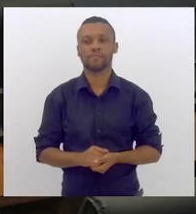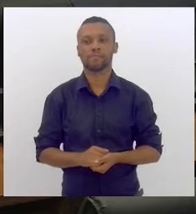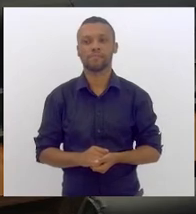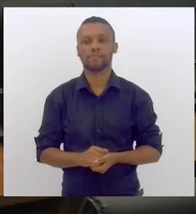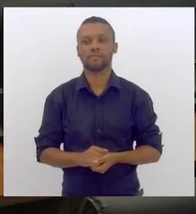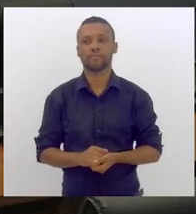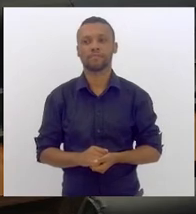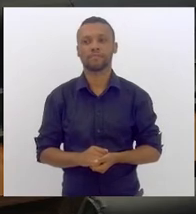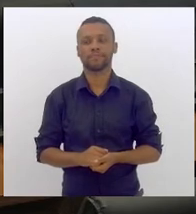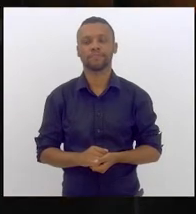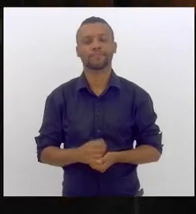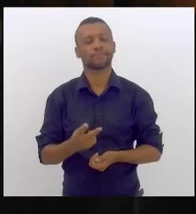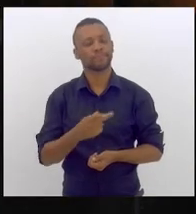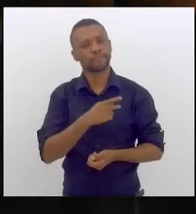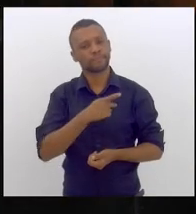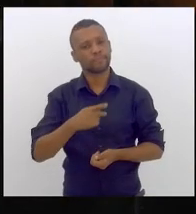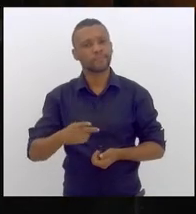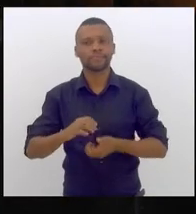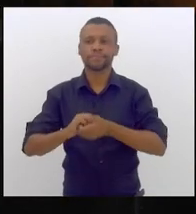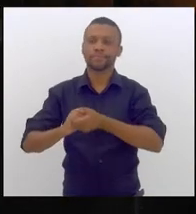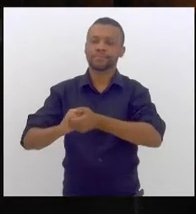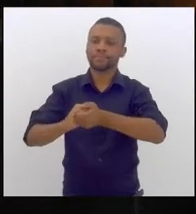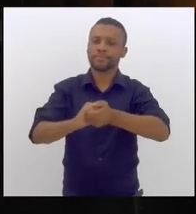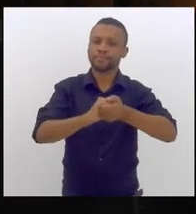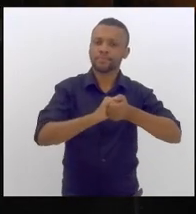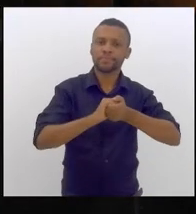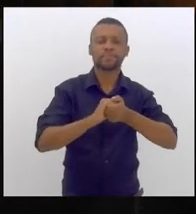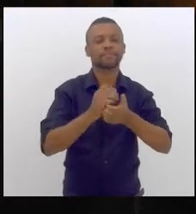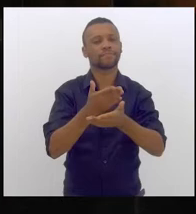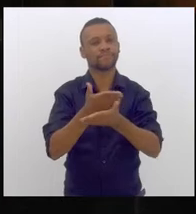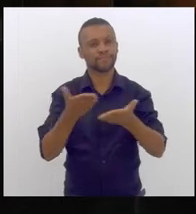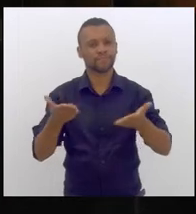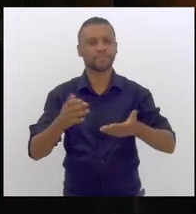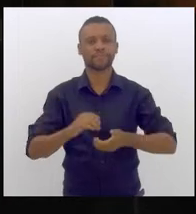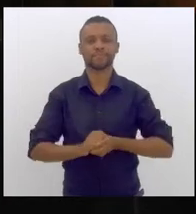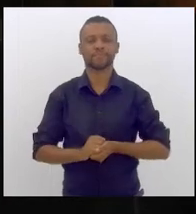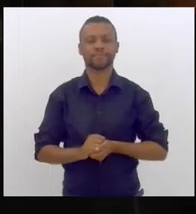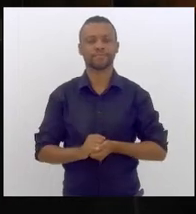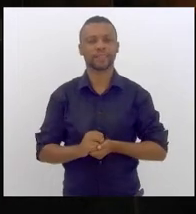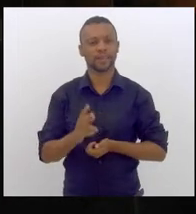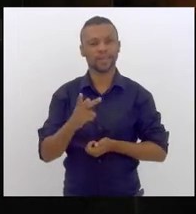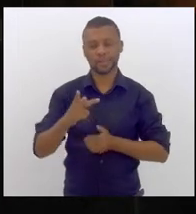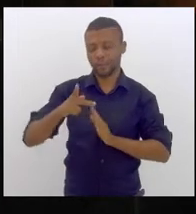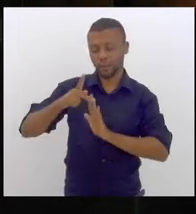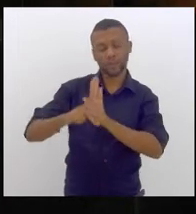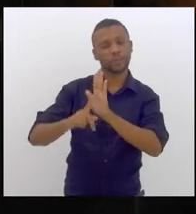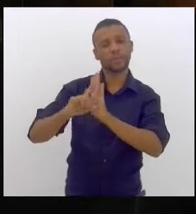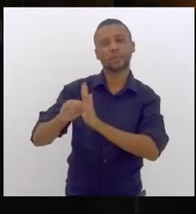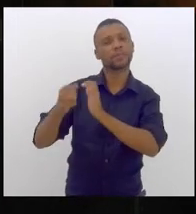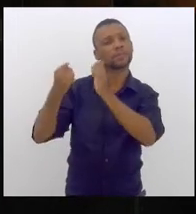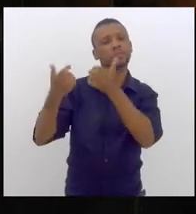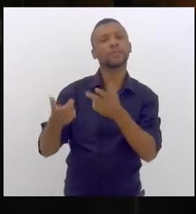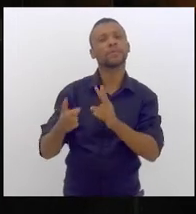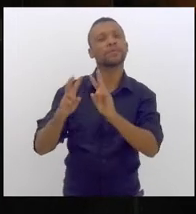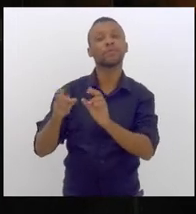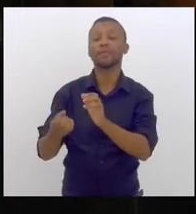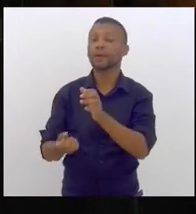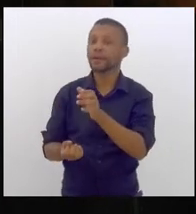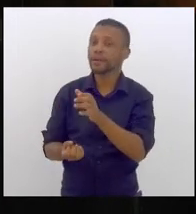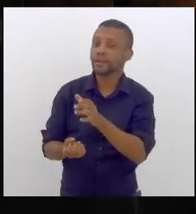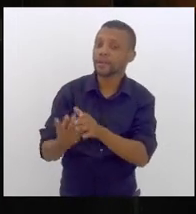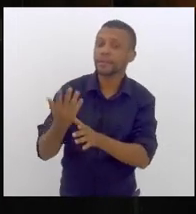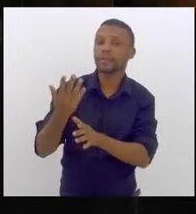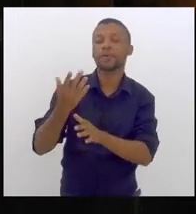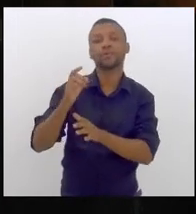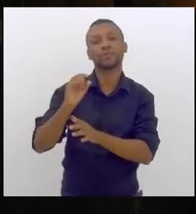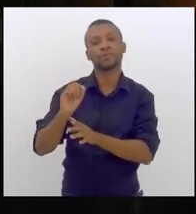Senhora presidenta, senhores deputados, senhoras deputadas, esse é um projeto que dispõe sobre a criação